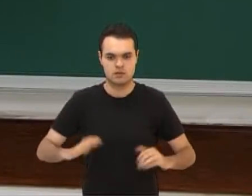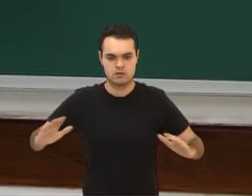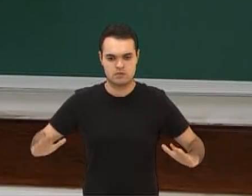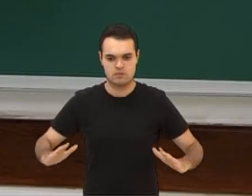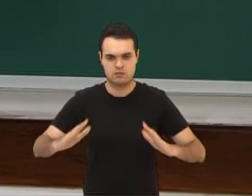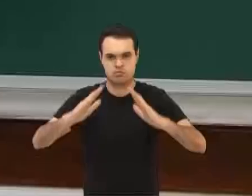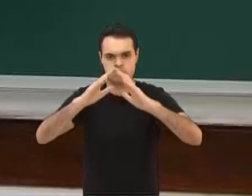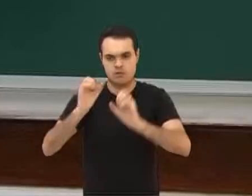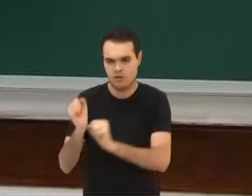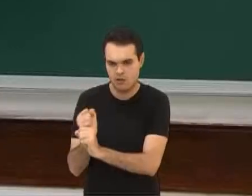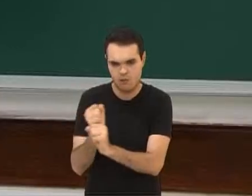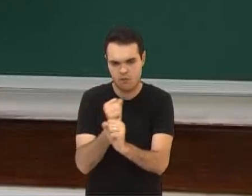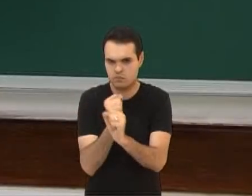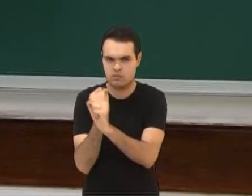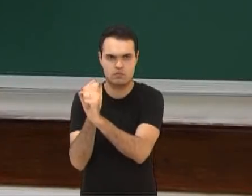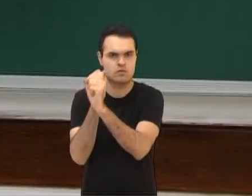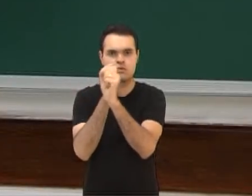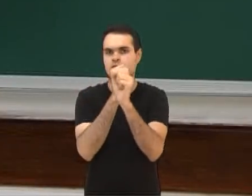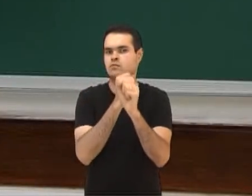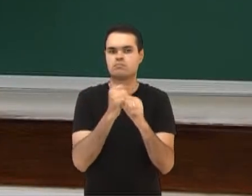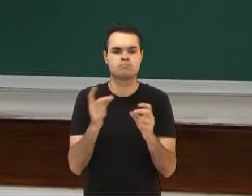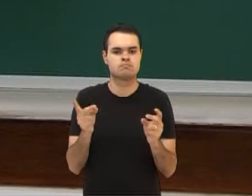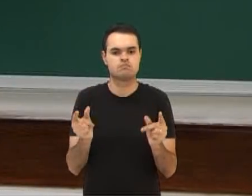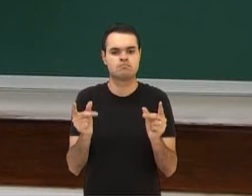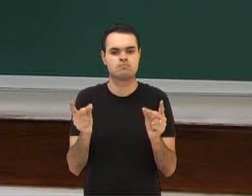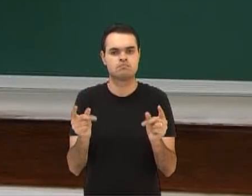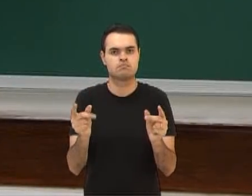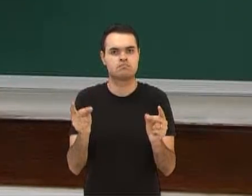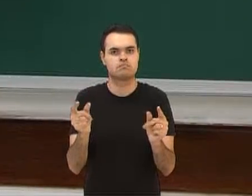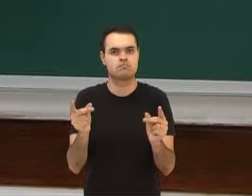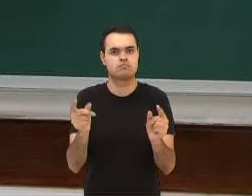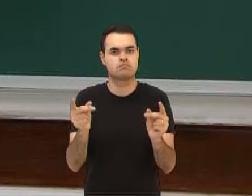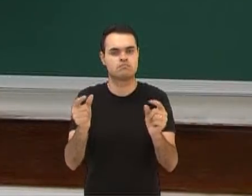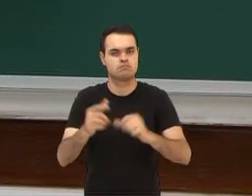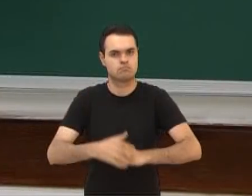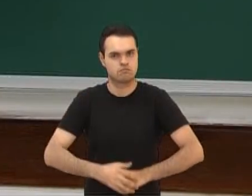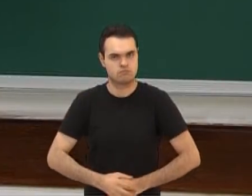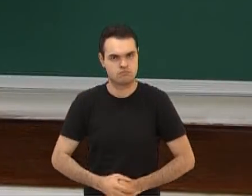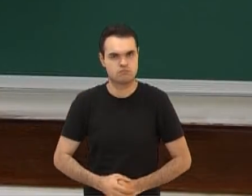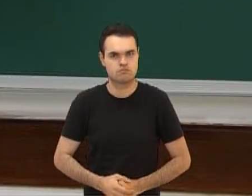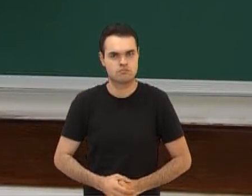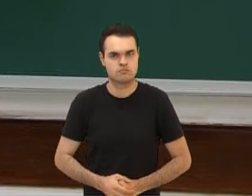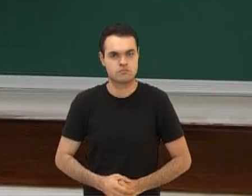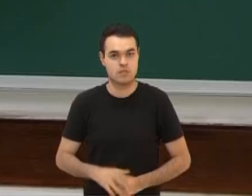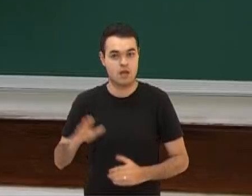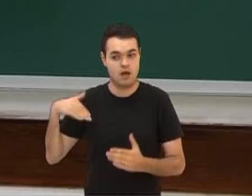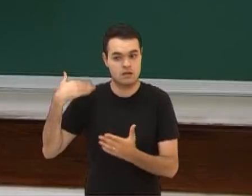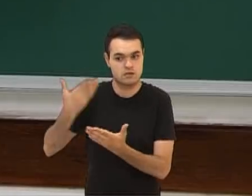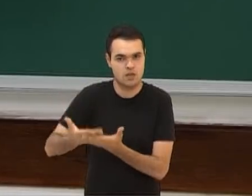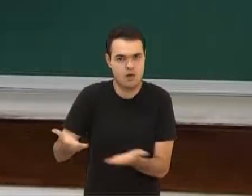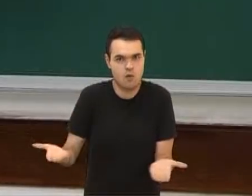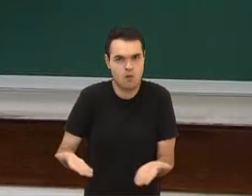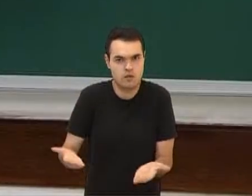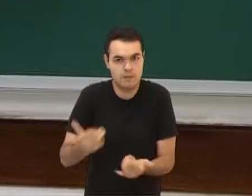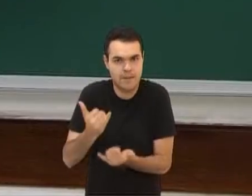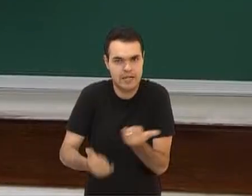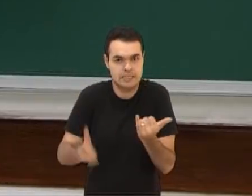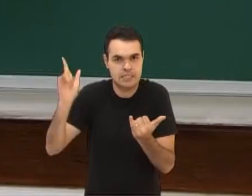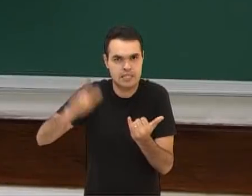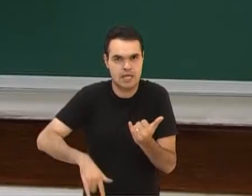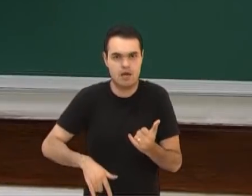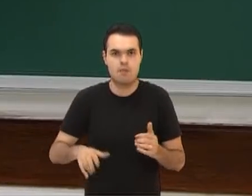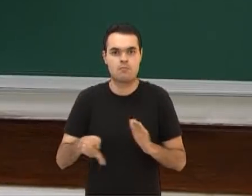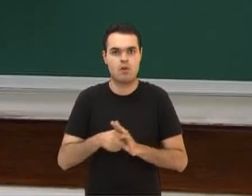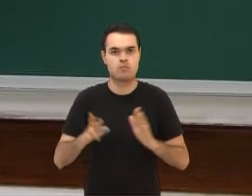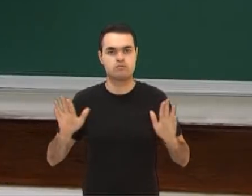que ela é construída, né, pessoal, de sobreposição, até hoje dizem que é coisa de alienígena, porque